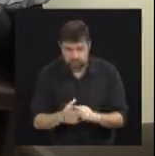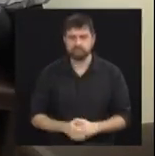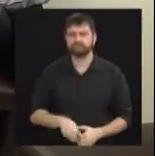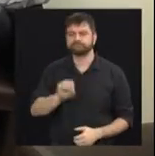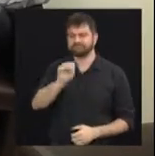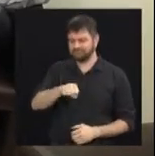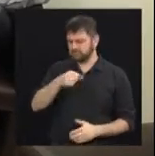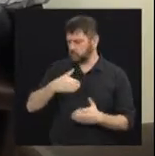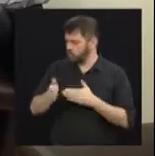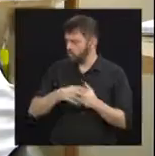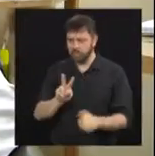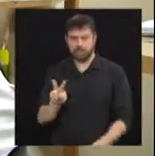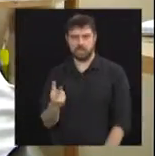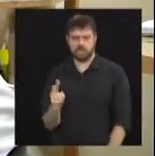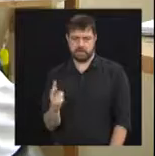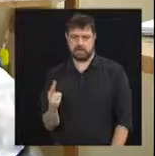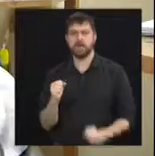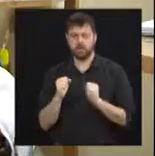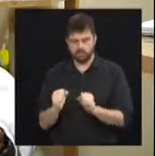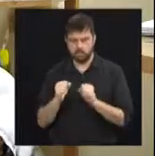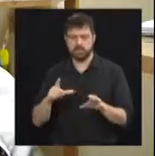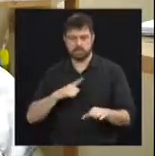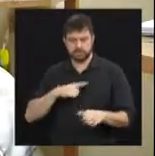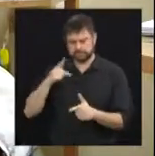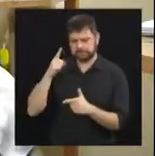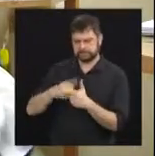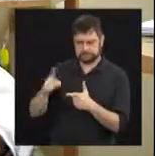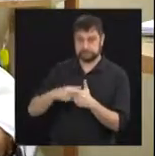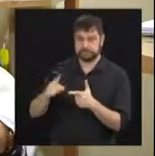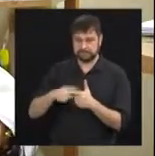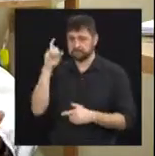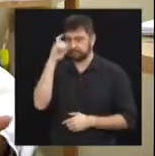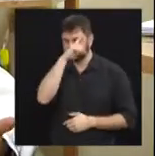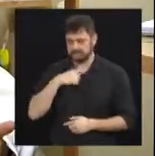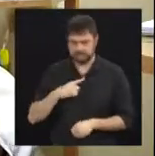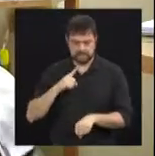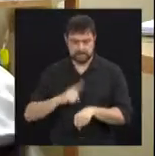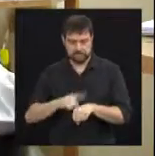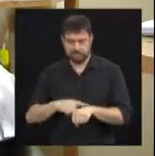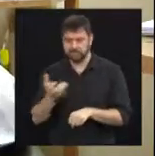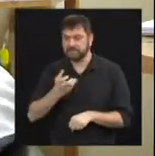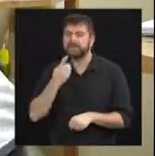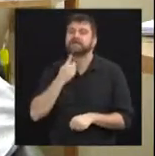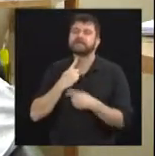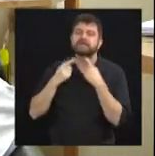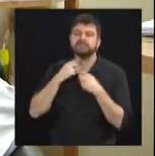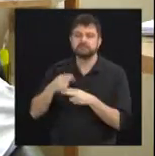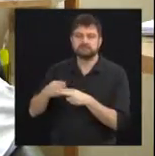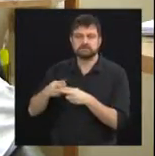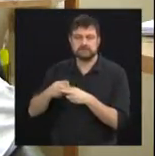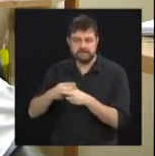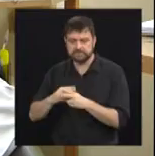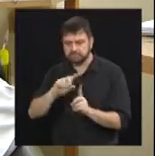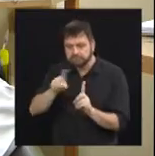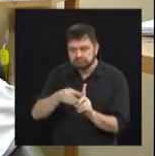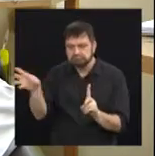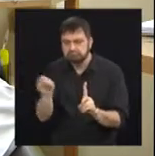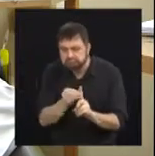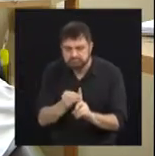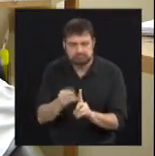Sim, qualquer casal pode encontrar alguma dificuldade durante esse período de tentativa em busca da gravidez. E o